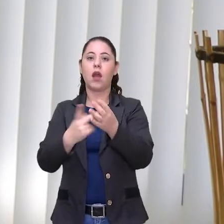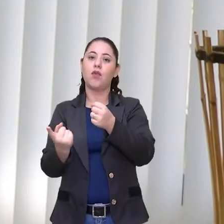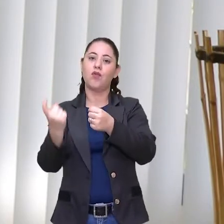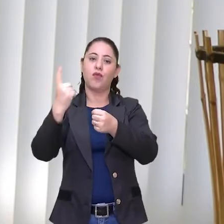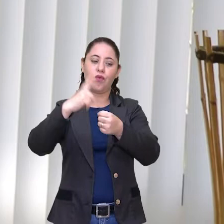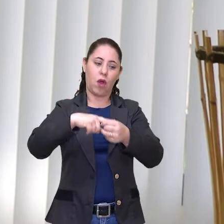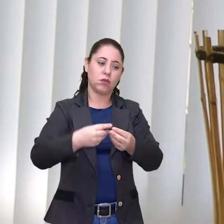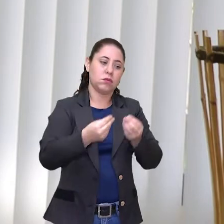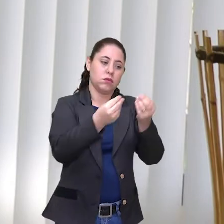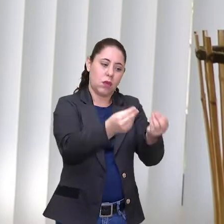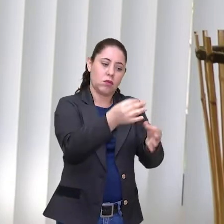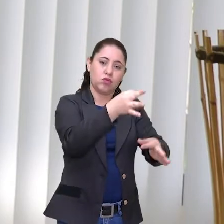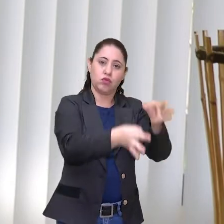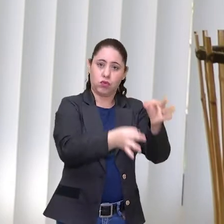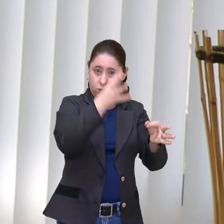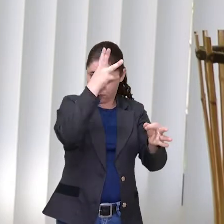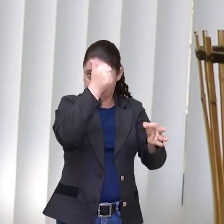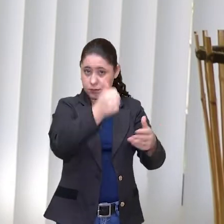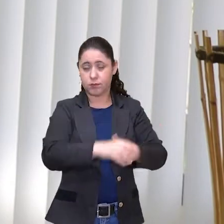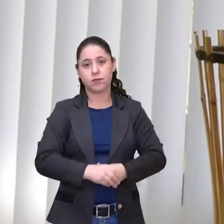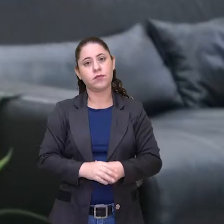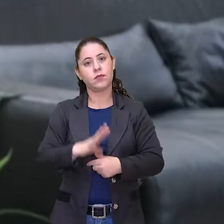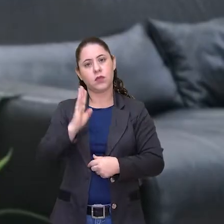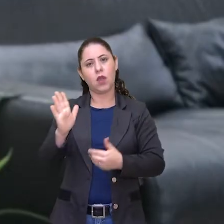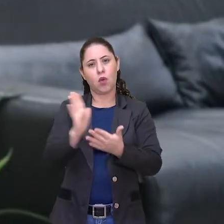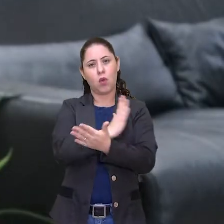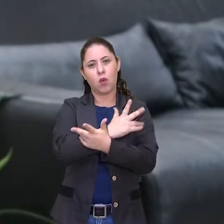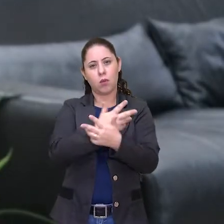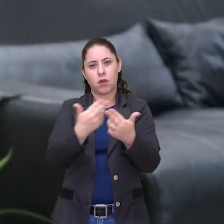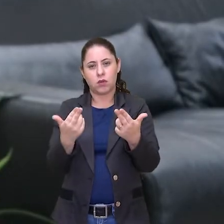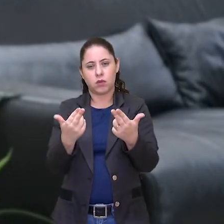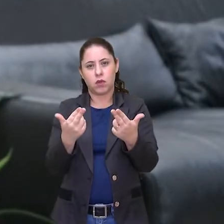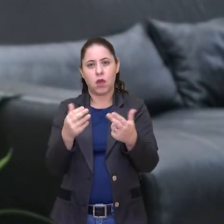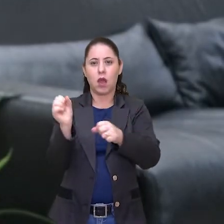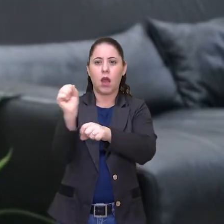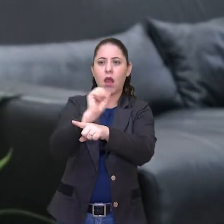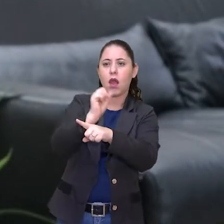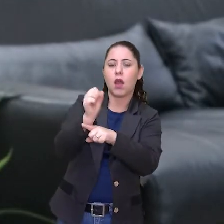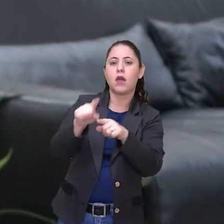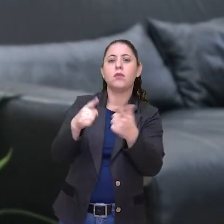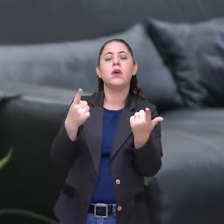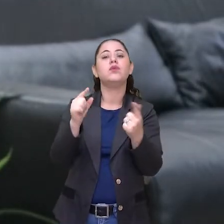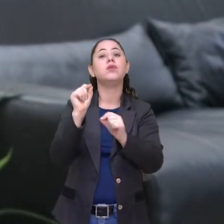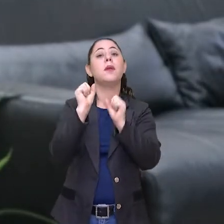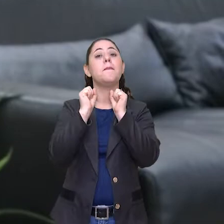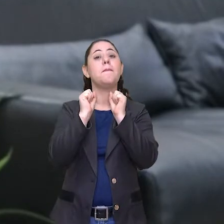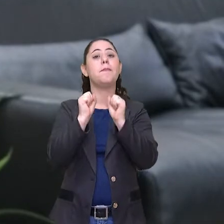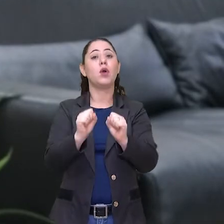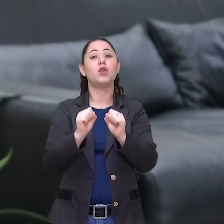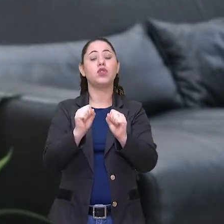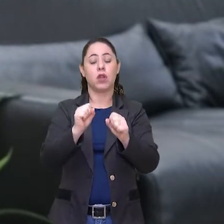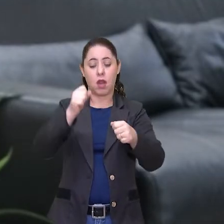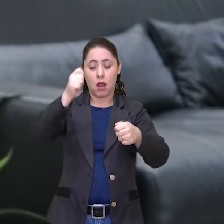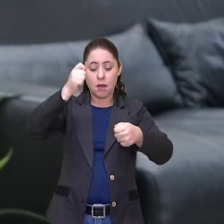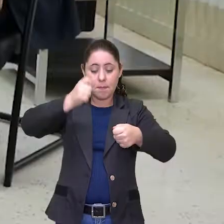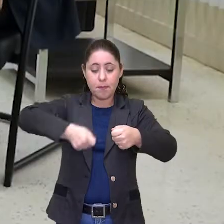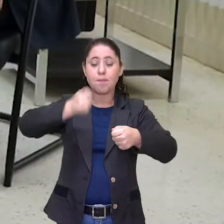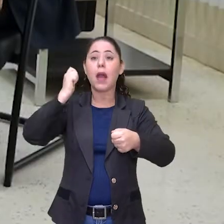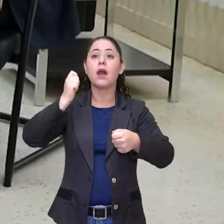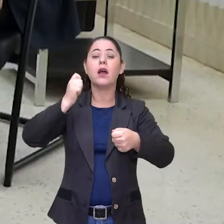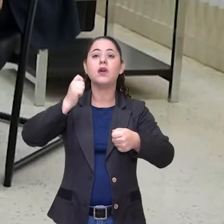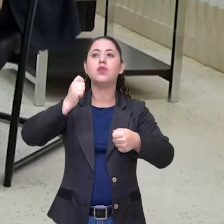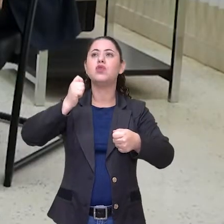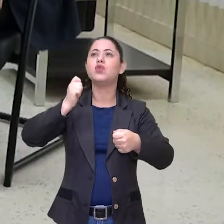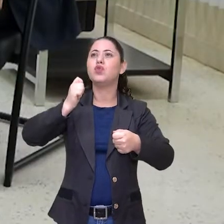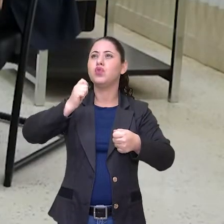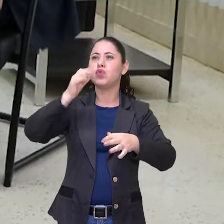de volta pelo magistrado do feito. O senhor já colocou algumas coisas aqui, como carros, mas o que pode ser leiloado